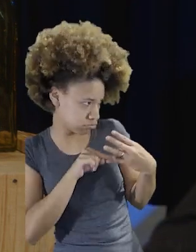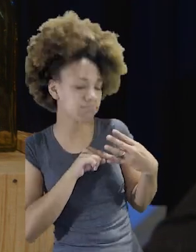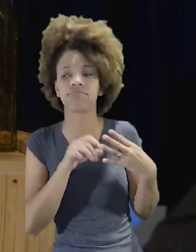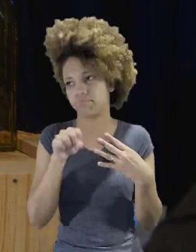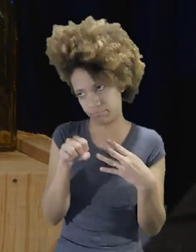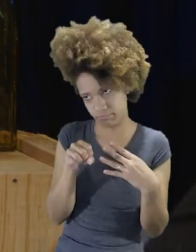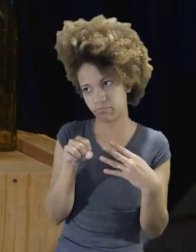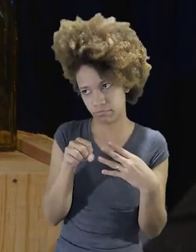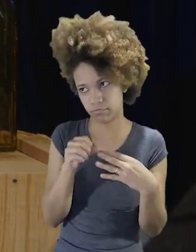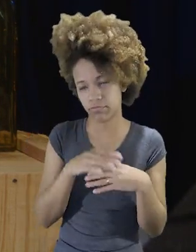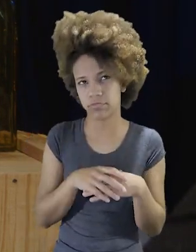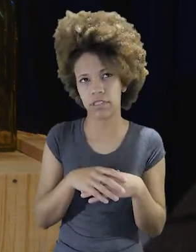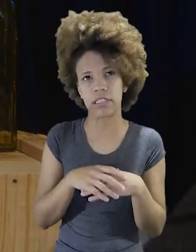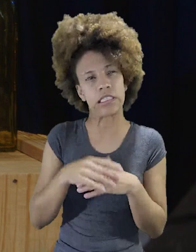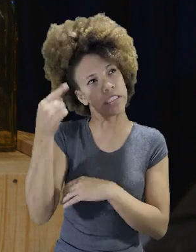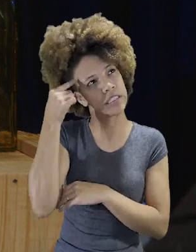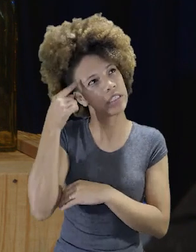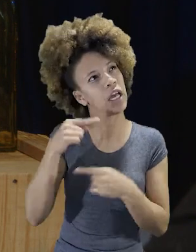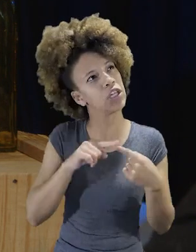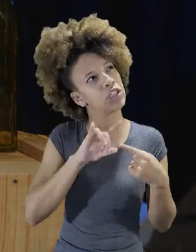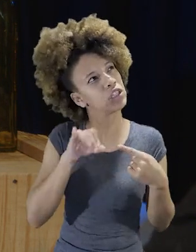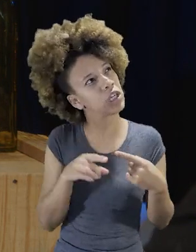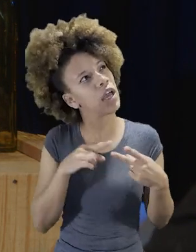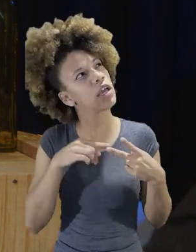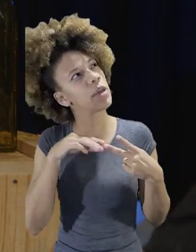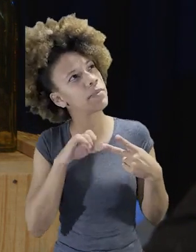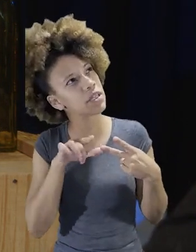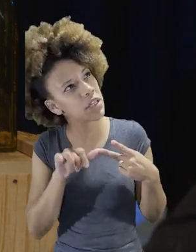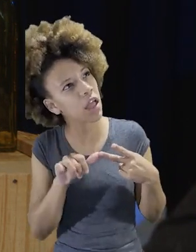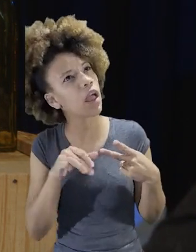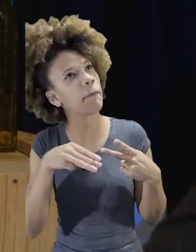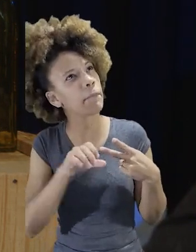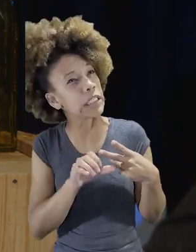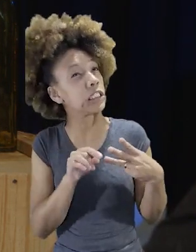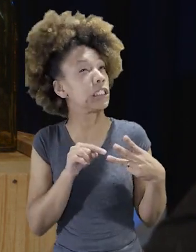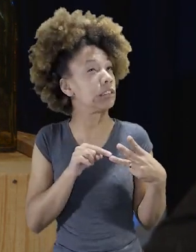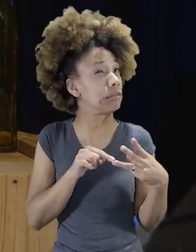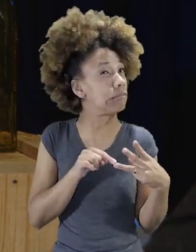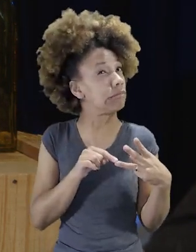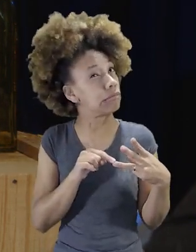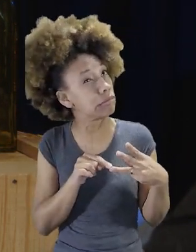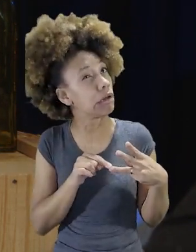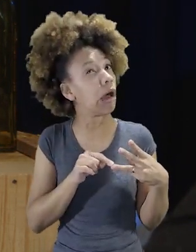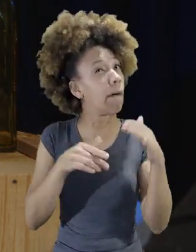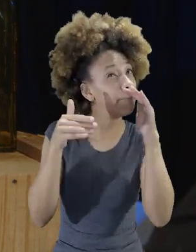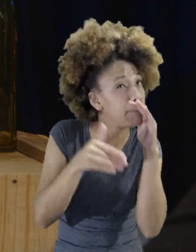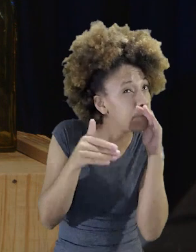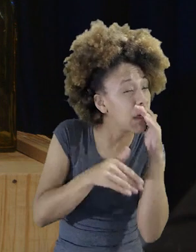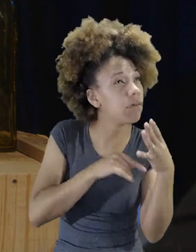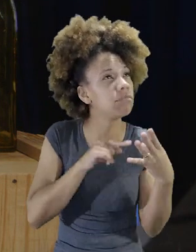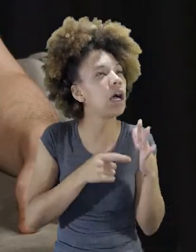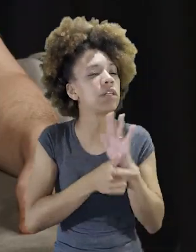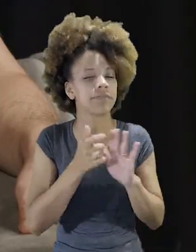o break dance né que é o beboia be girl Você tem o DJ E esses são supostamente